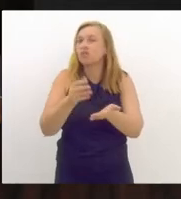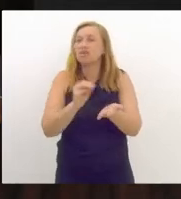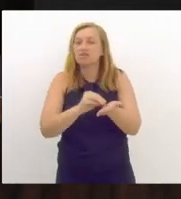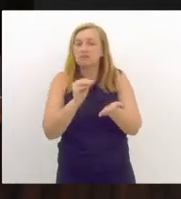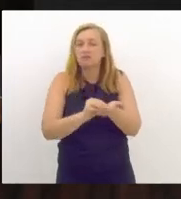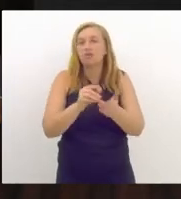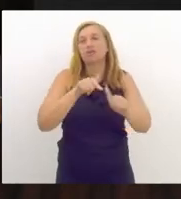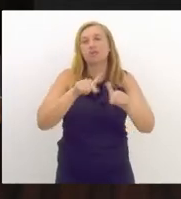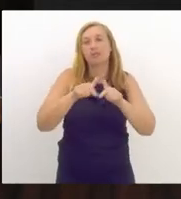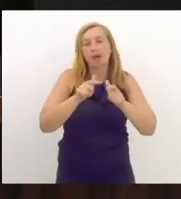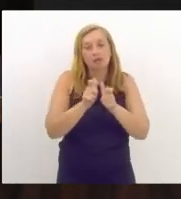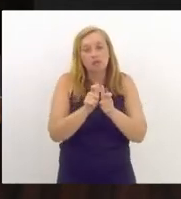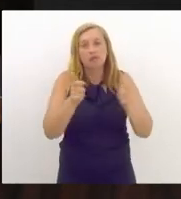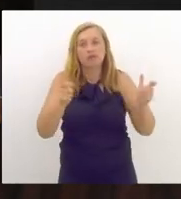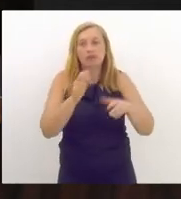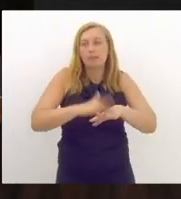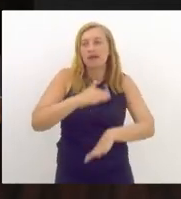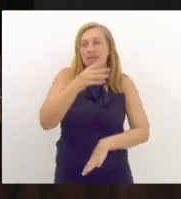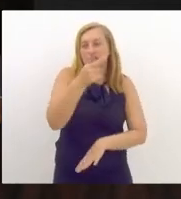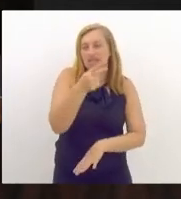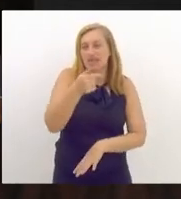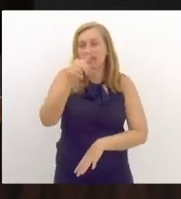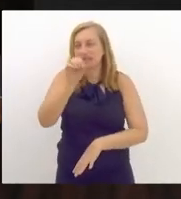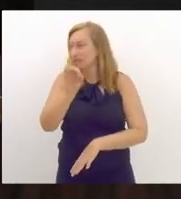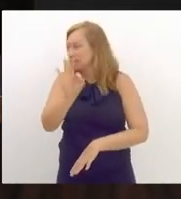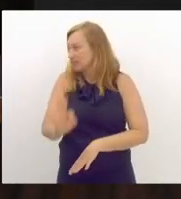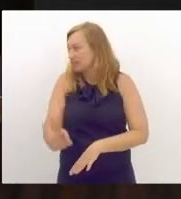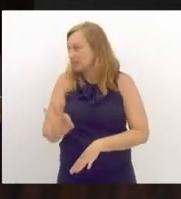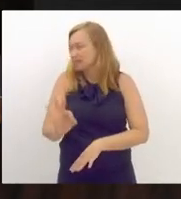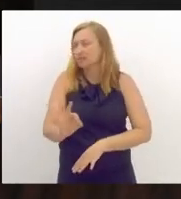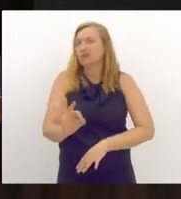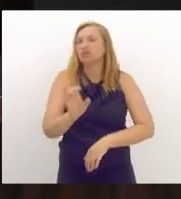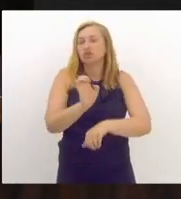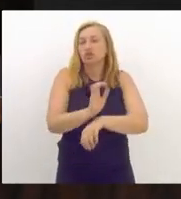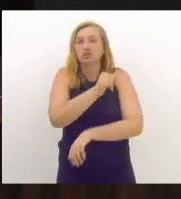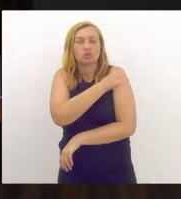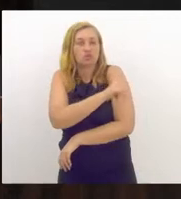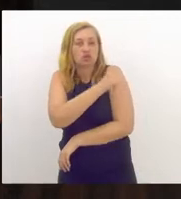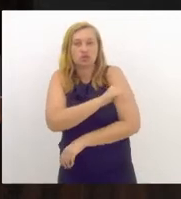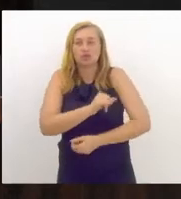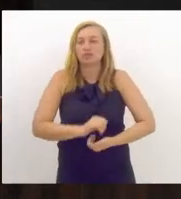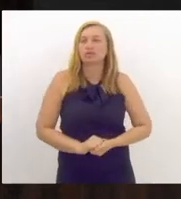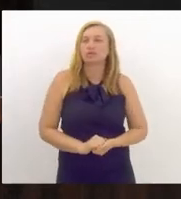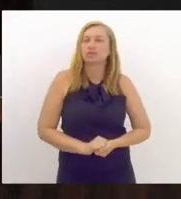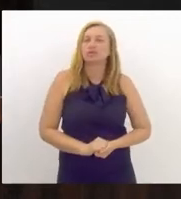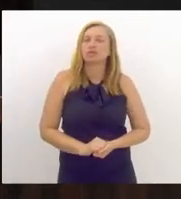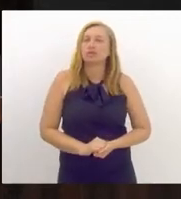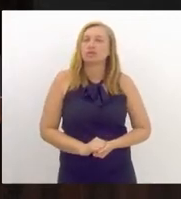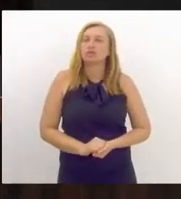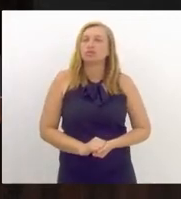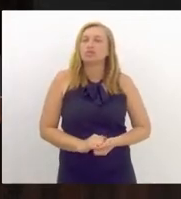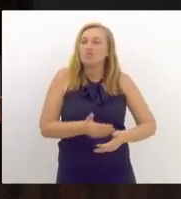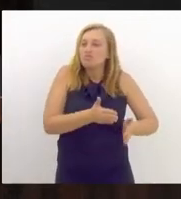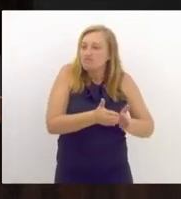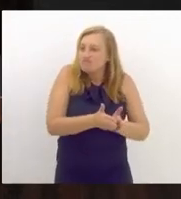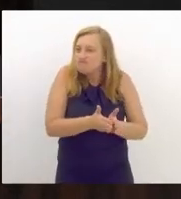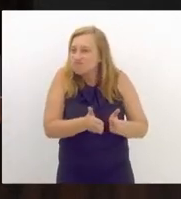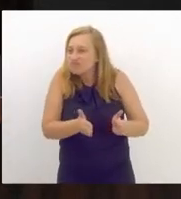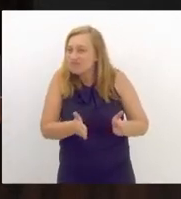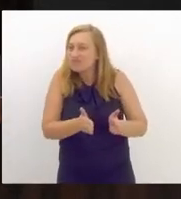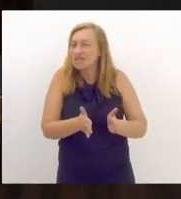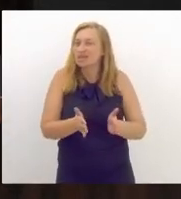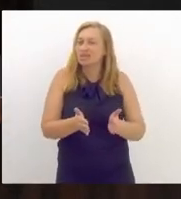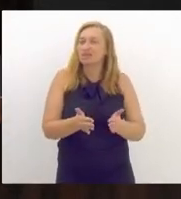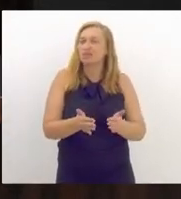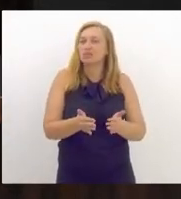muito alto ser mais 70% dos desempregados aqui no estado do Rio de Janeiro um processo de precarização